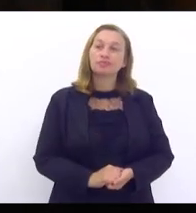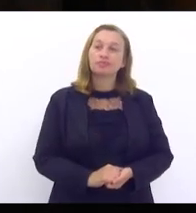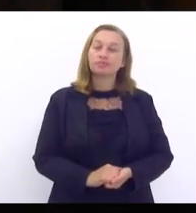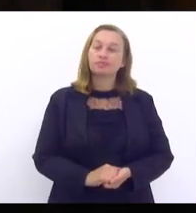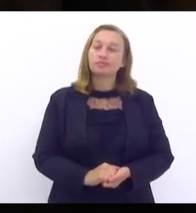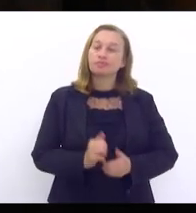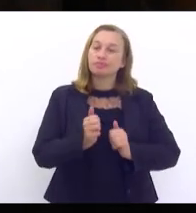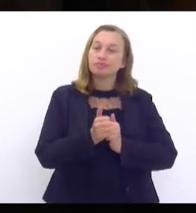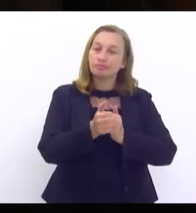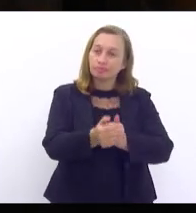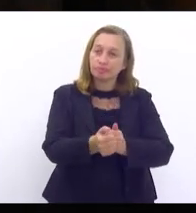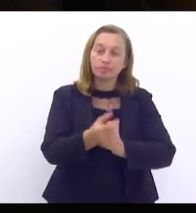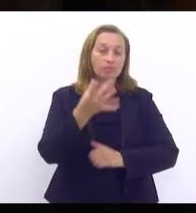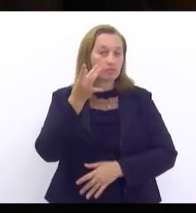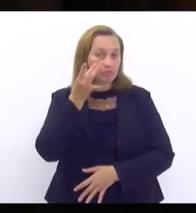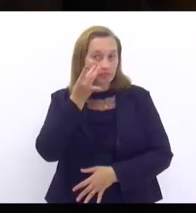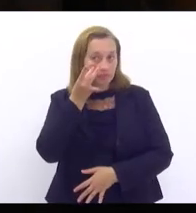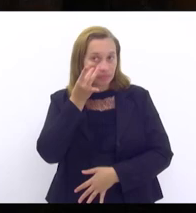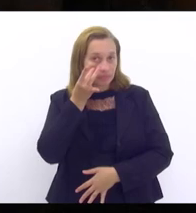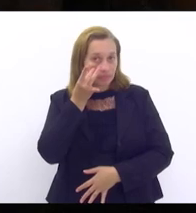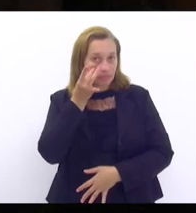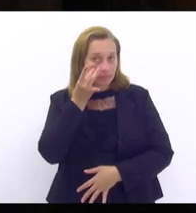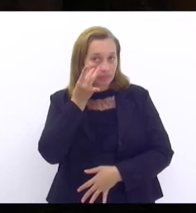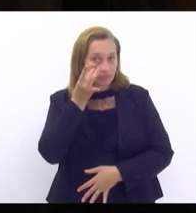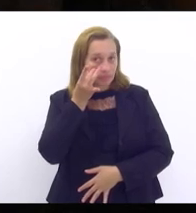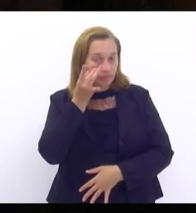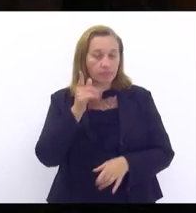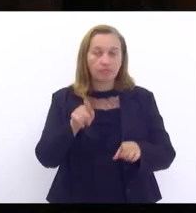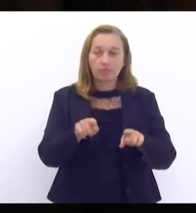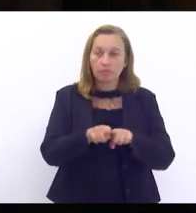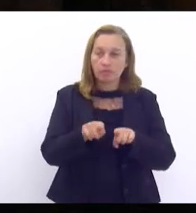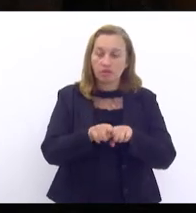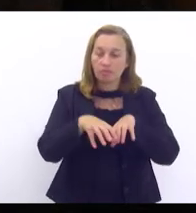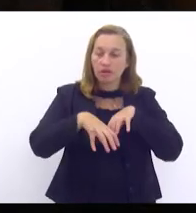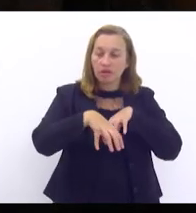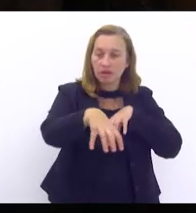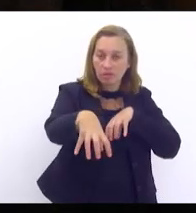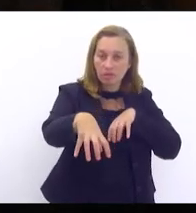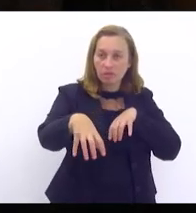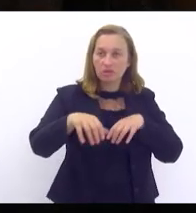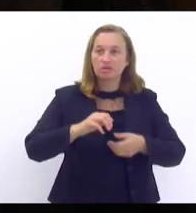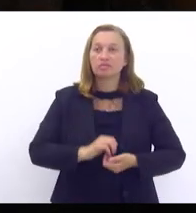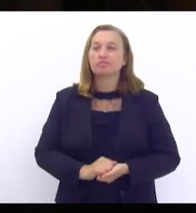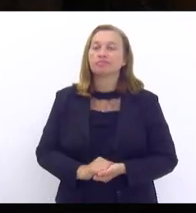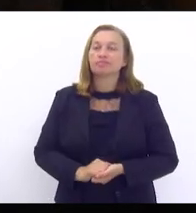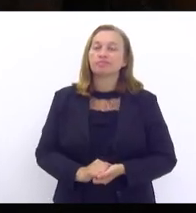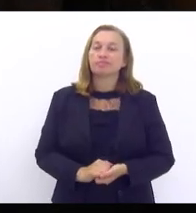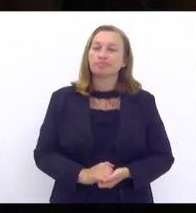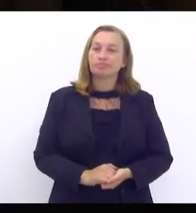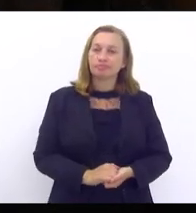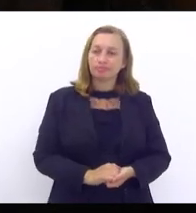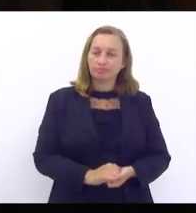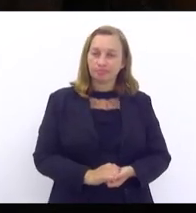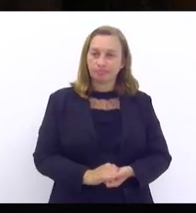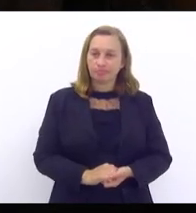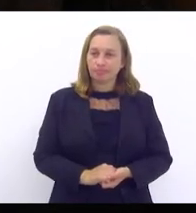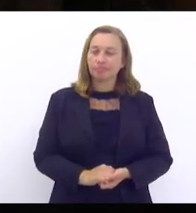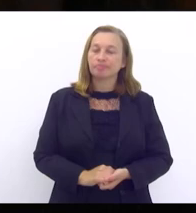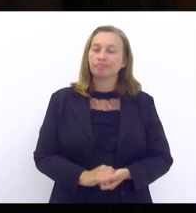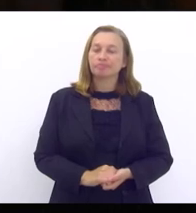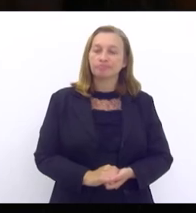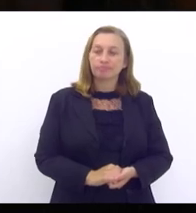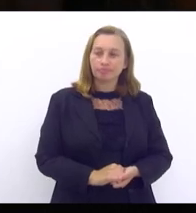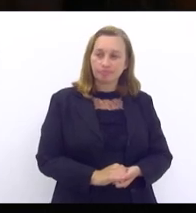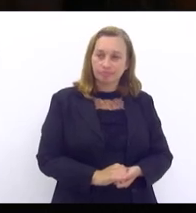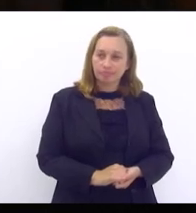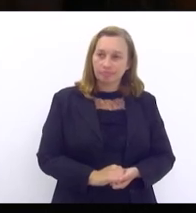nos acompanham de forma presencial e também os que nos